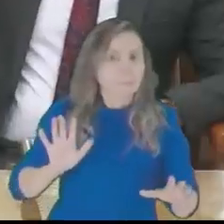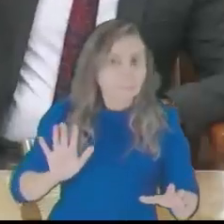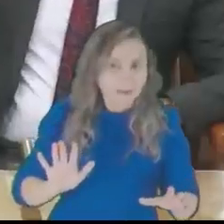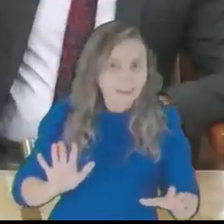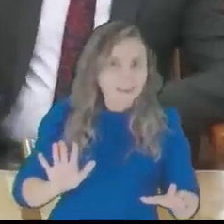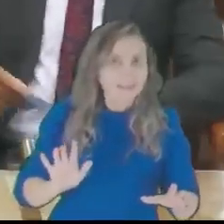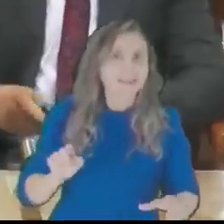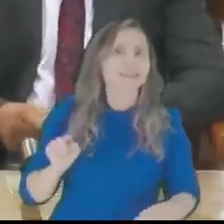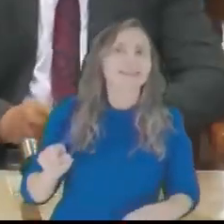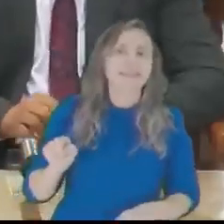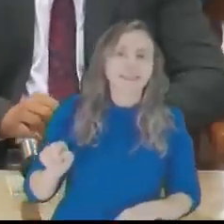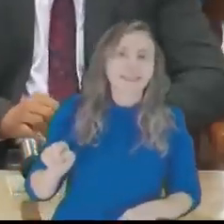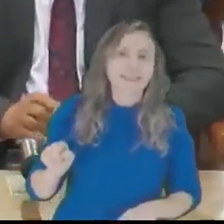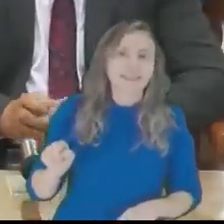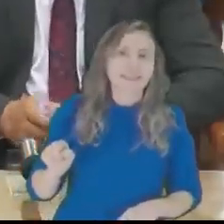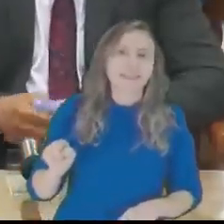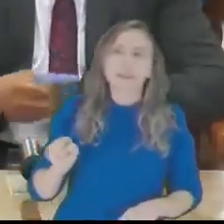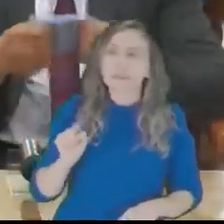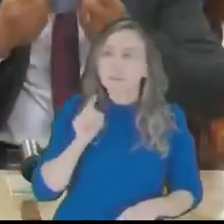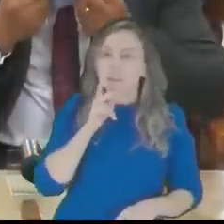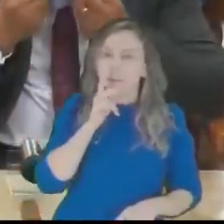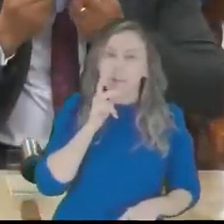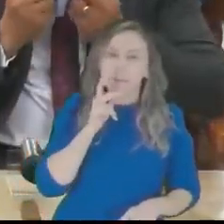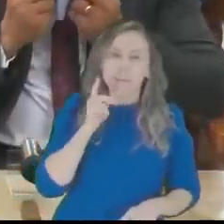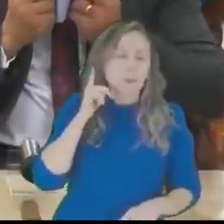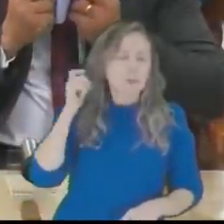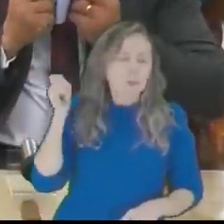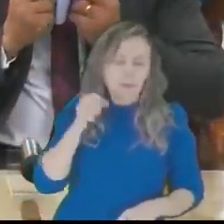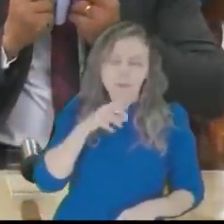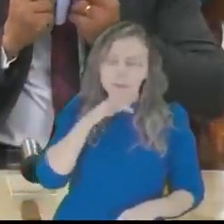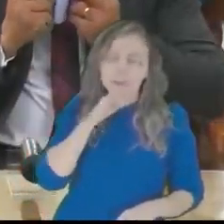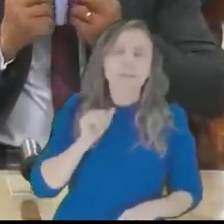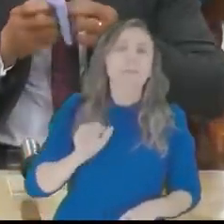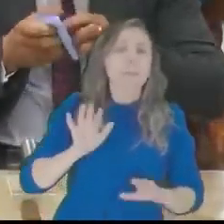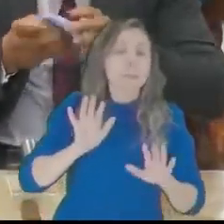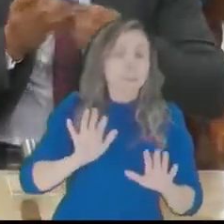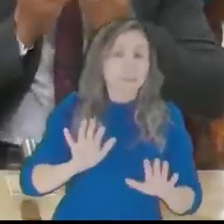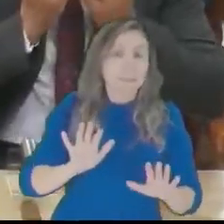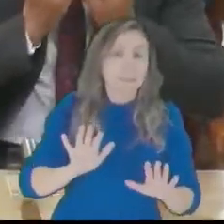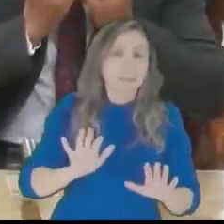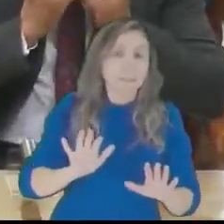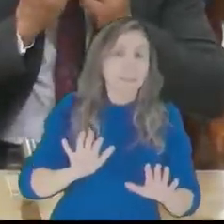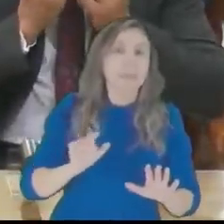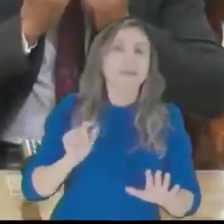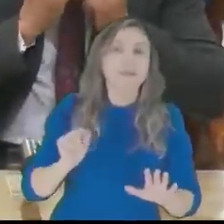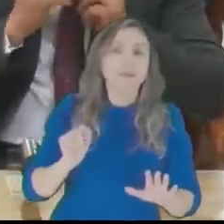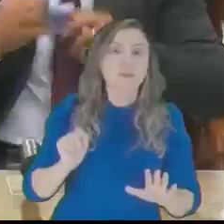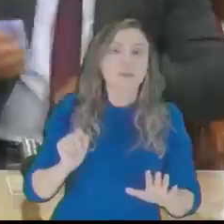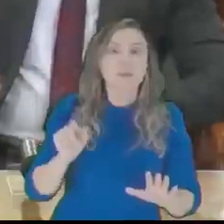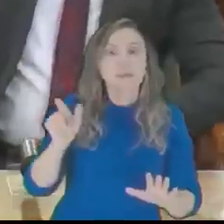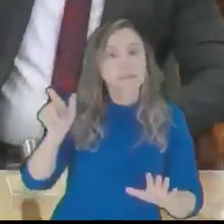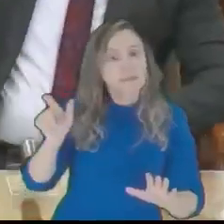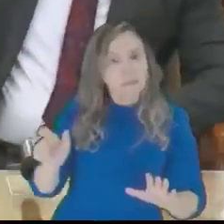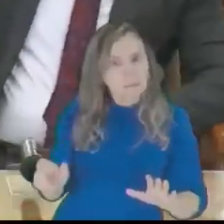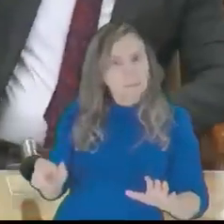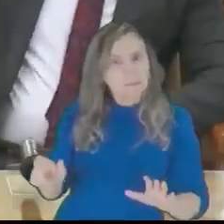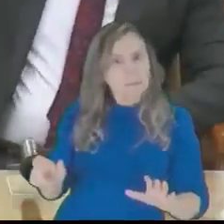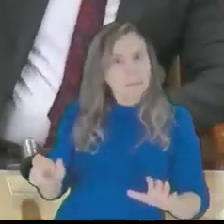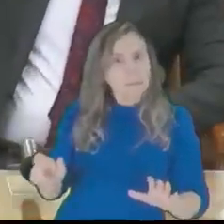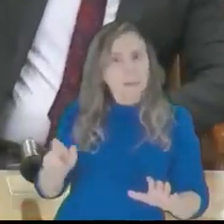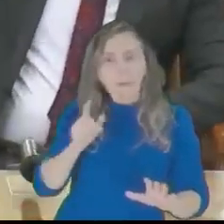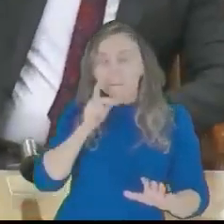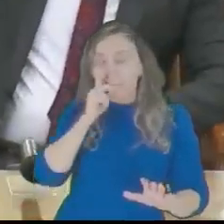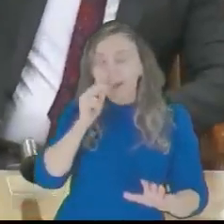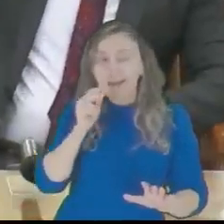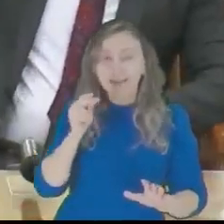era considerado, o som está fazendo barulho, mas ele era considerado varão apostólico. Quem lembra